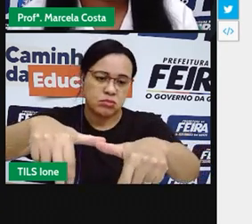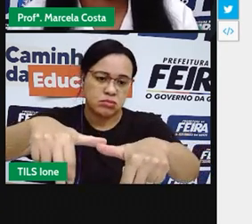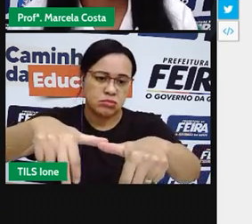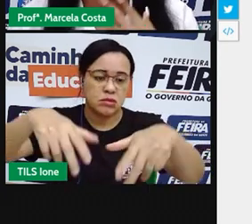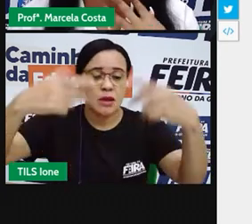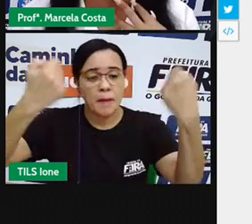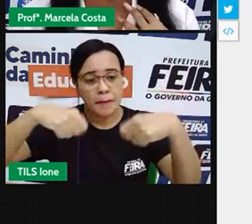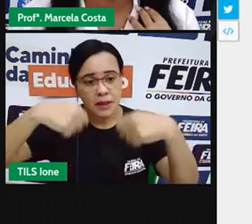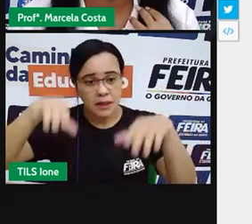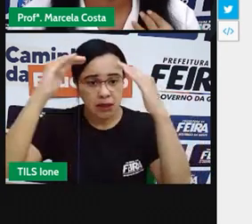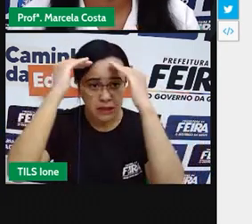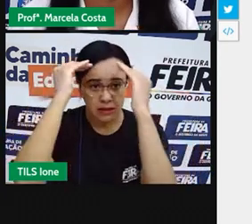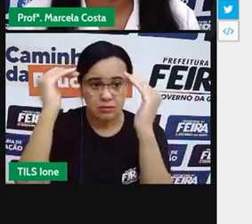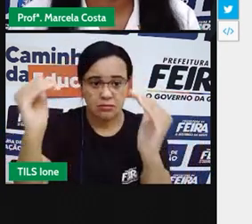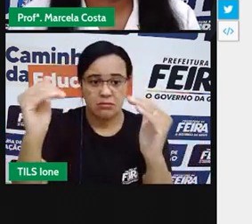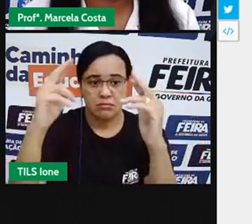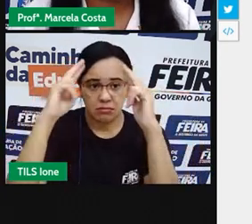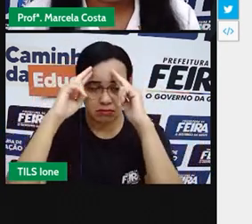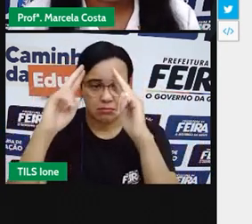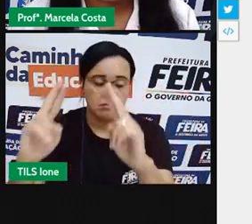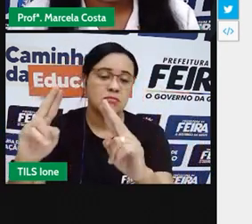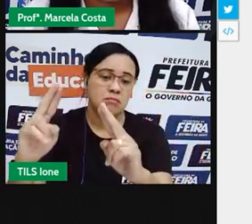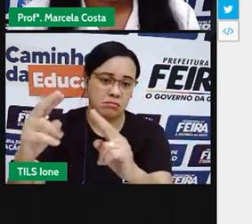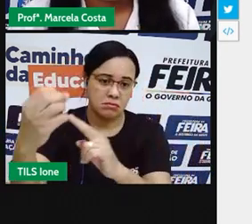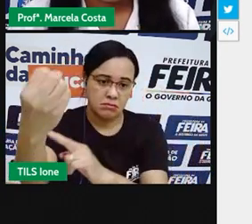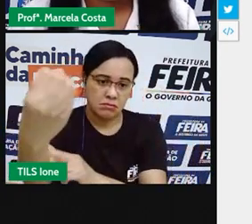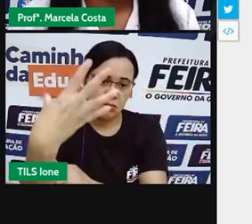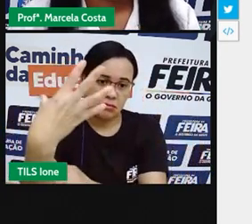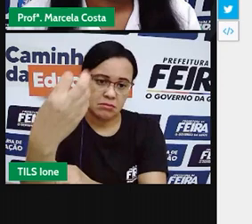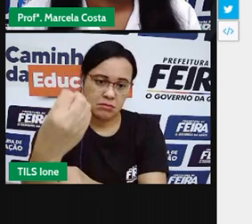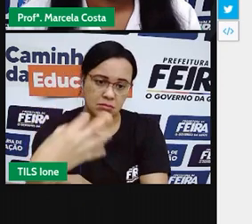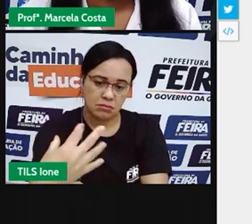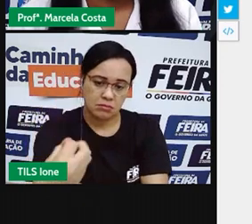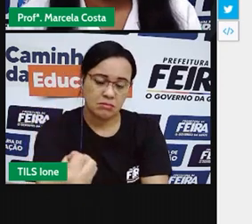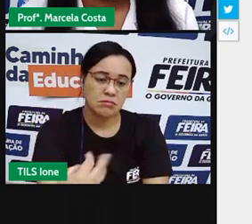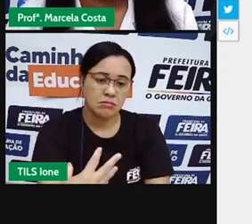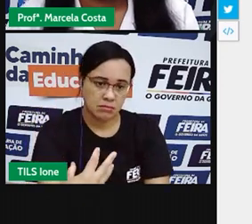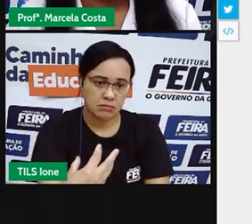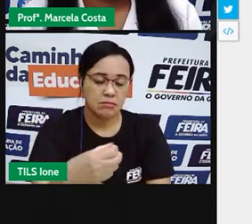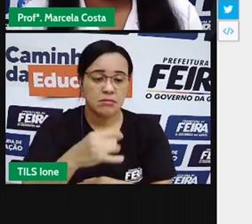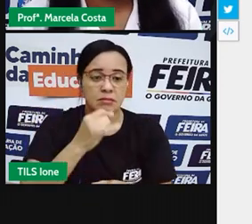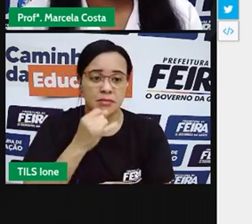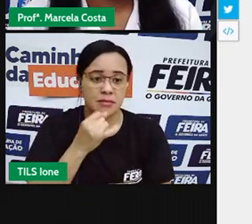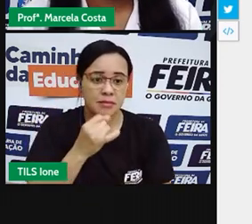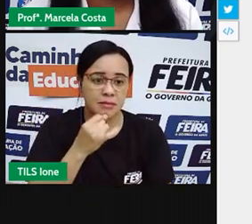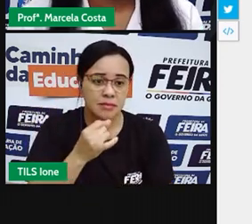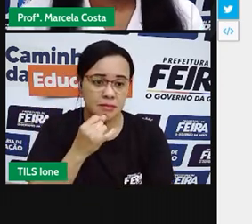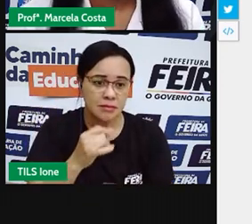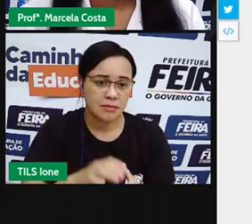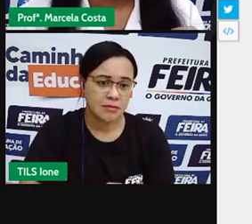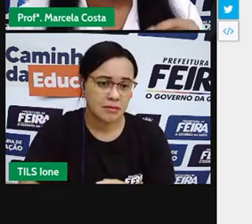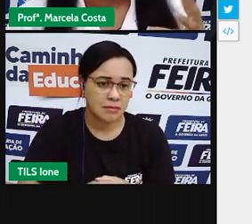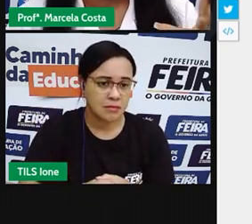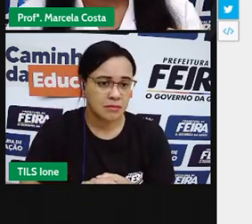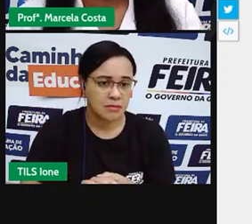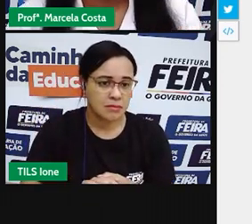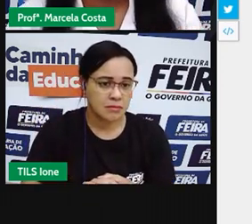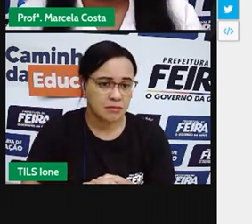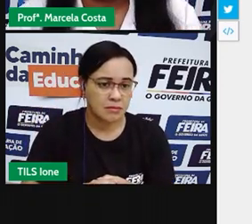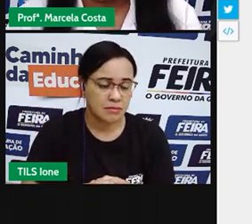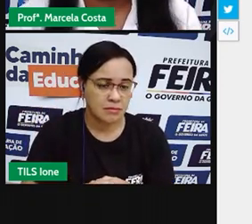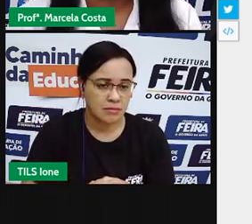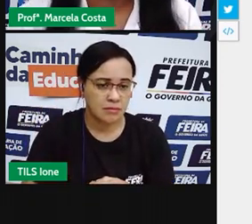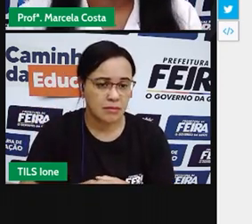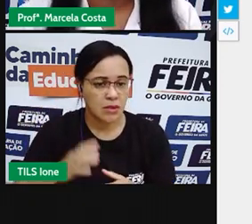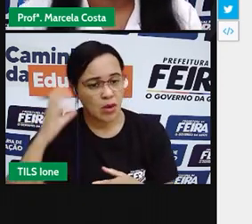não passa. Você pode falar que é um atrapalhamento, tá? Por exemplo, deixar o som, né, um aparelho de